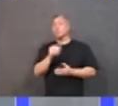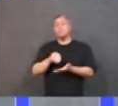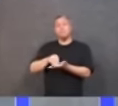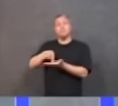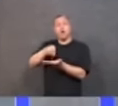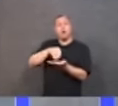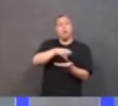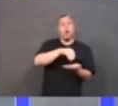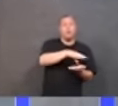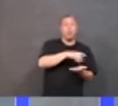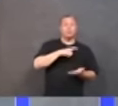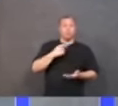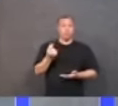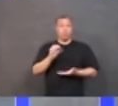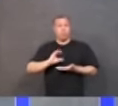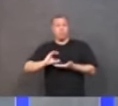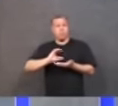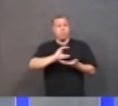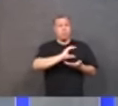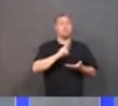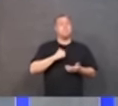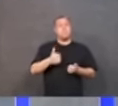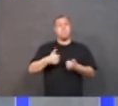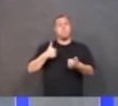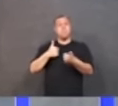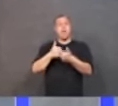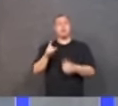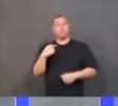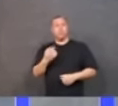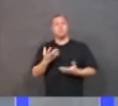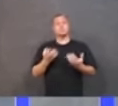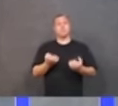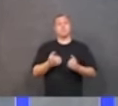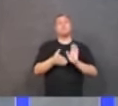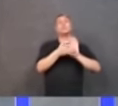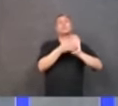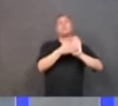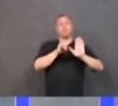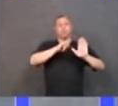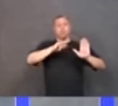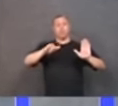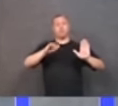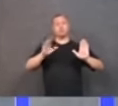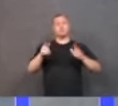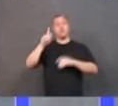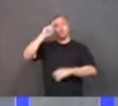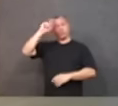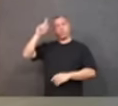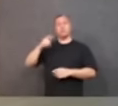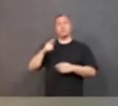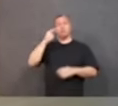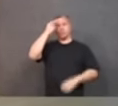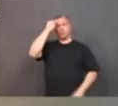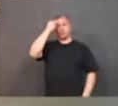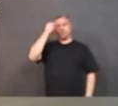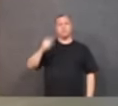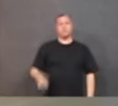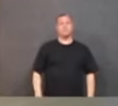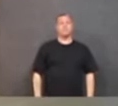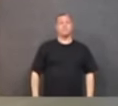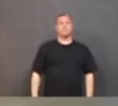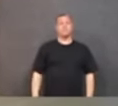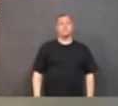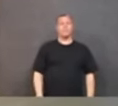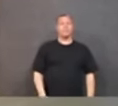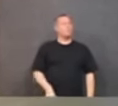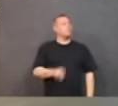próximas daquilo que a gente pretende e o que a gente visa como proposta de gestão da universidade. Professor Pedro, o senhor tem um minuto